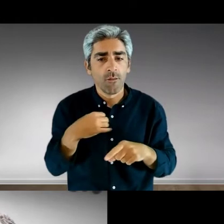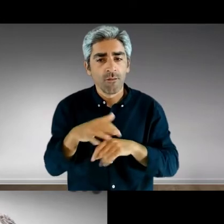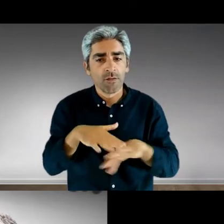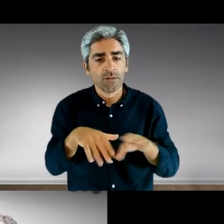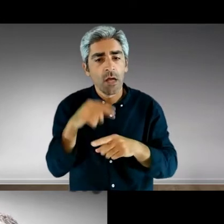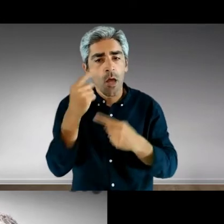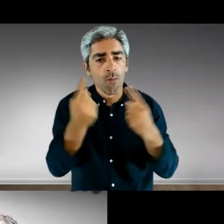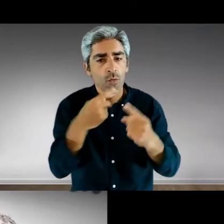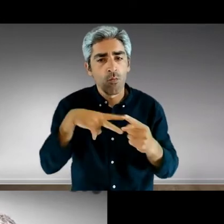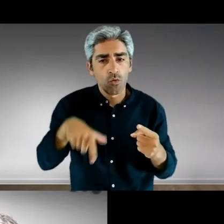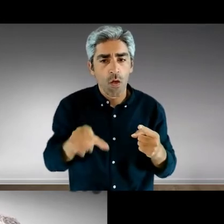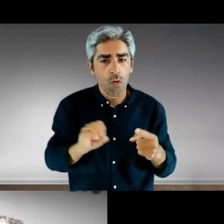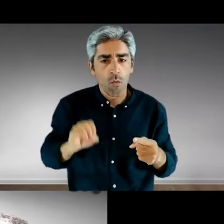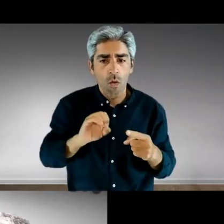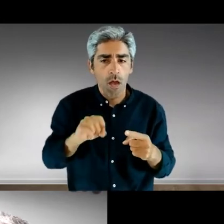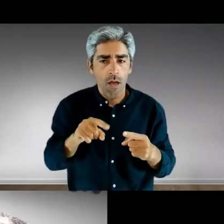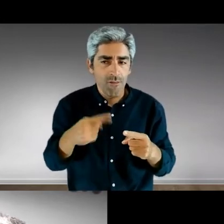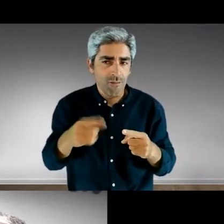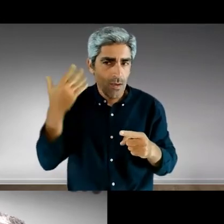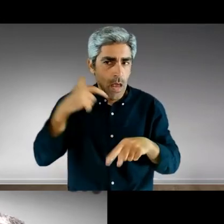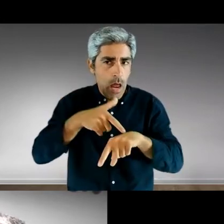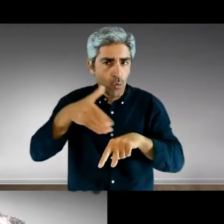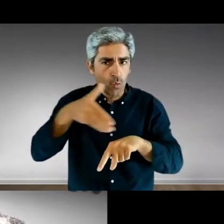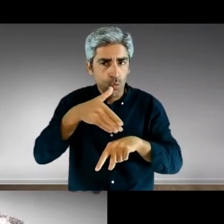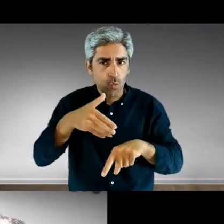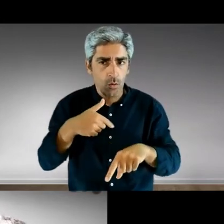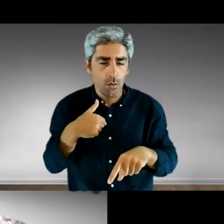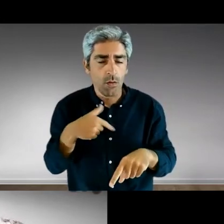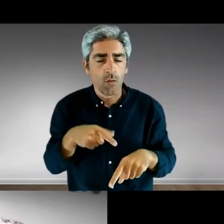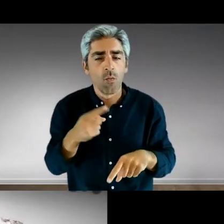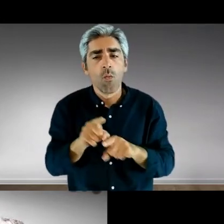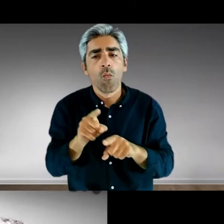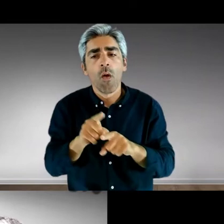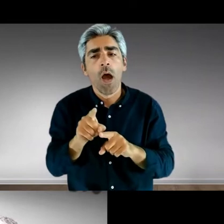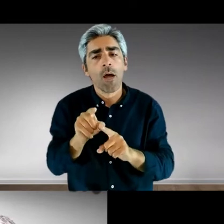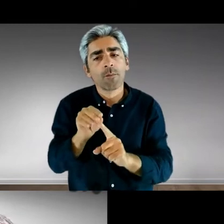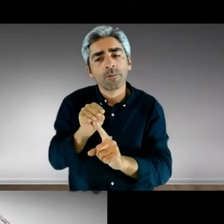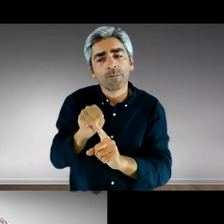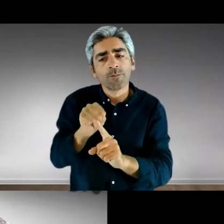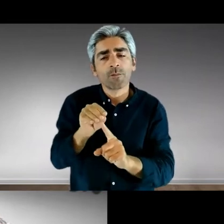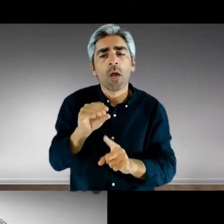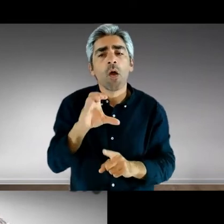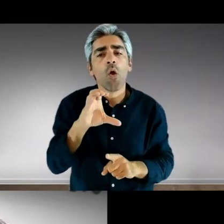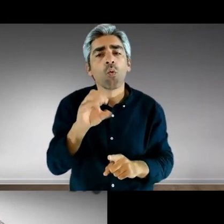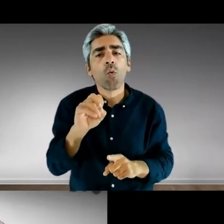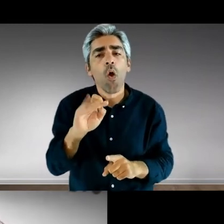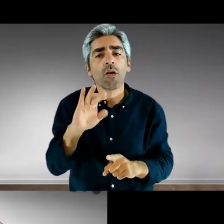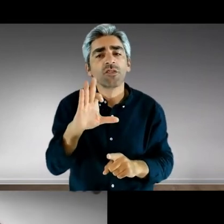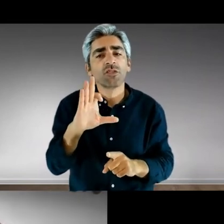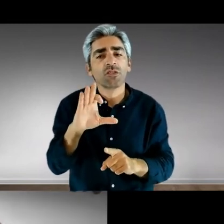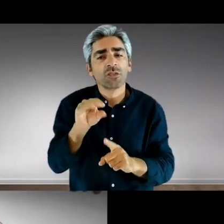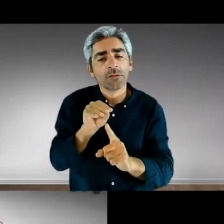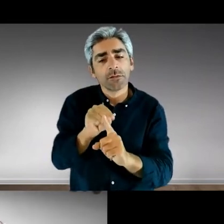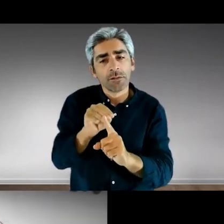algo que em Portugal ainda não era muito comum nessa altura, mas que era uma espécie de coaching do coach, no sentido de estar a